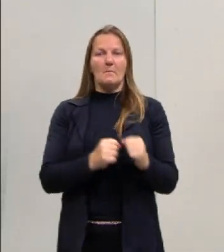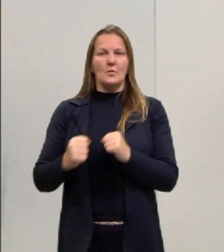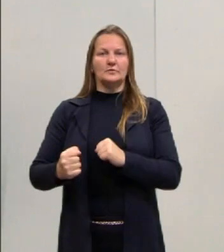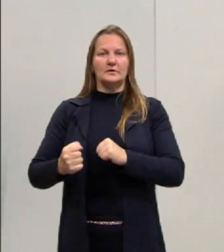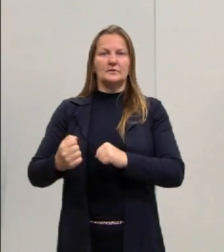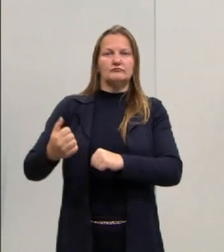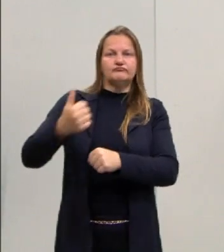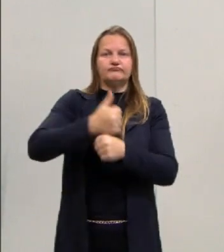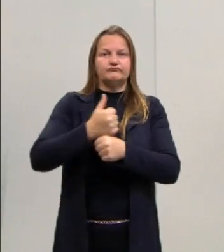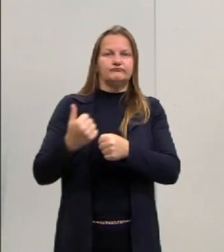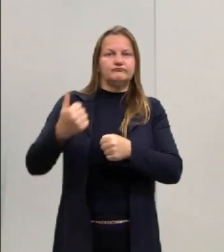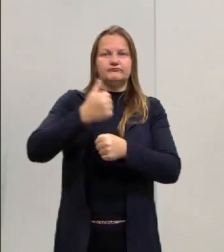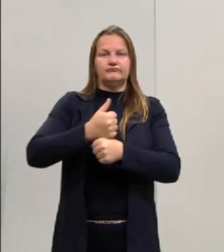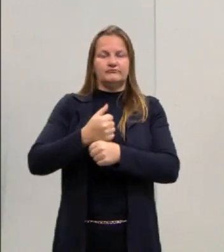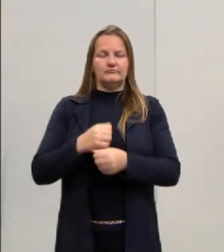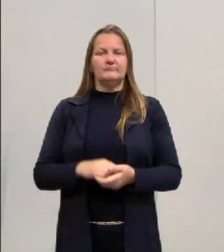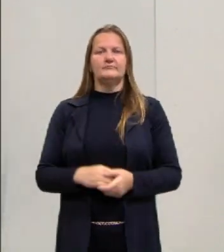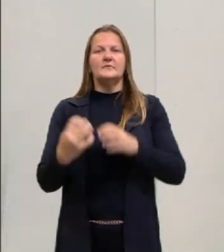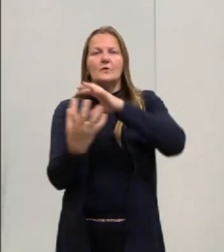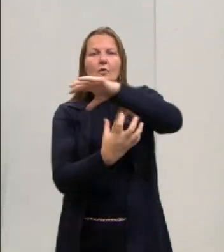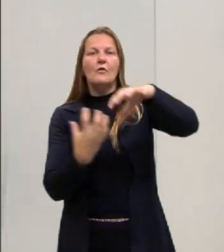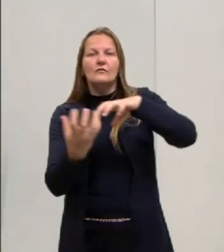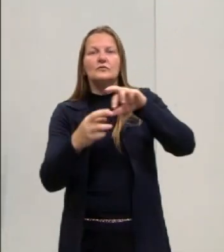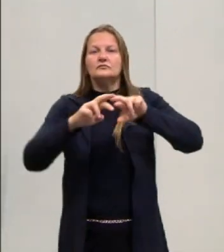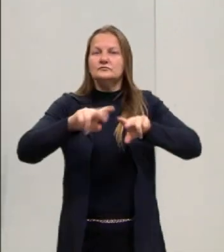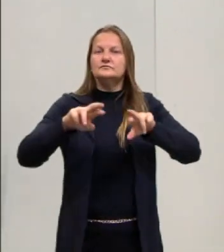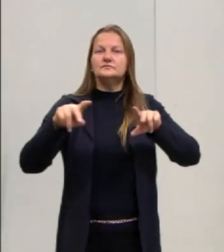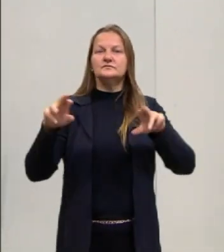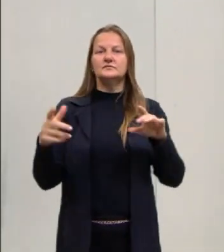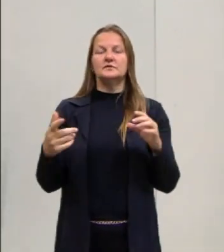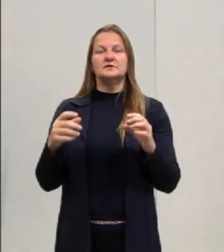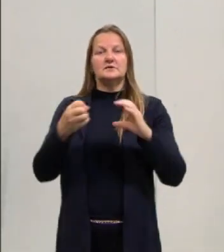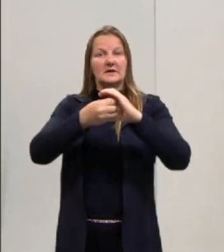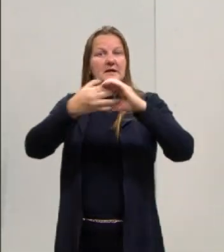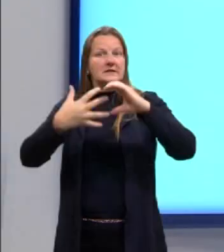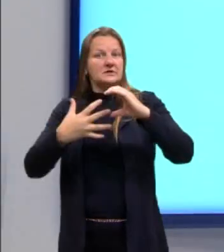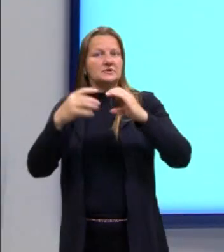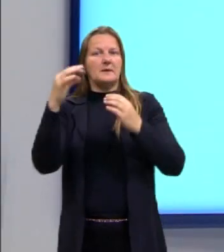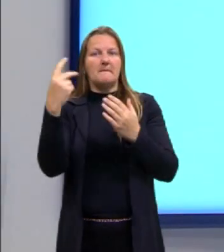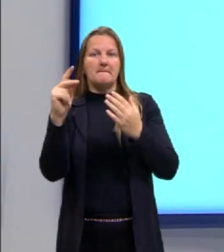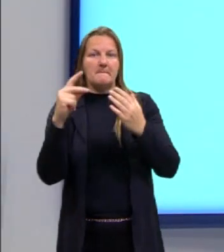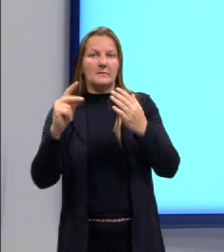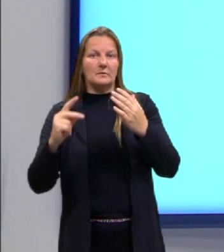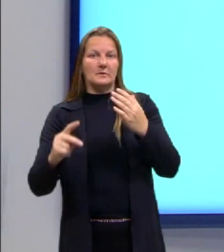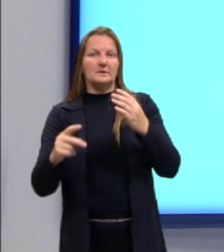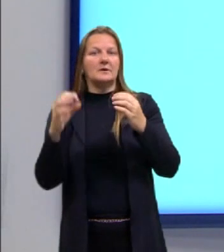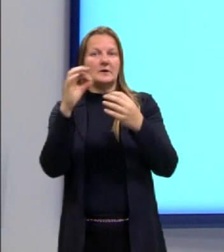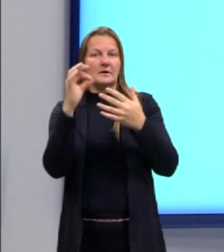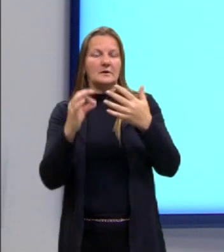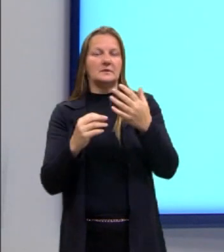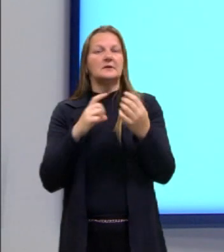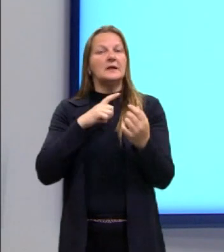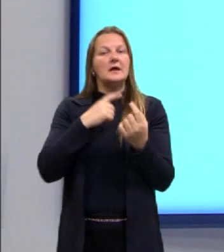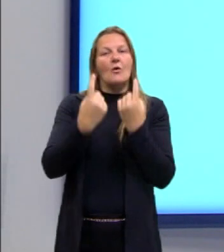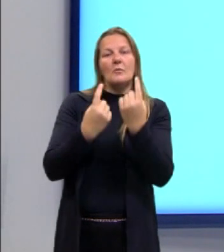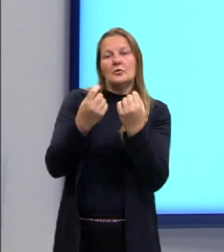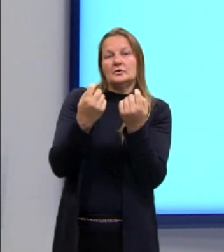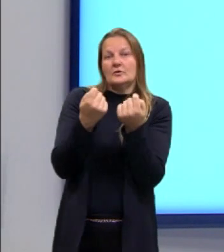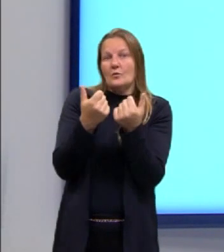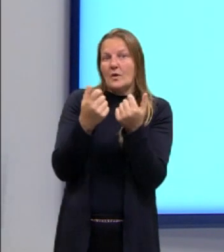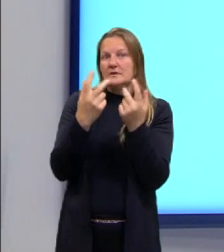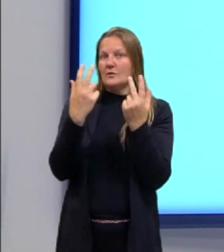essas revoluções vão ter diferenças entre si da mesma forma que elas têm algumas semelhanças que conectam elas